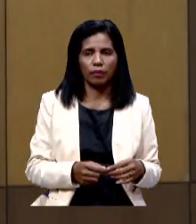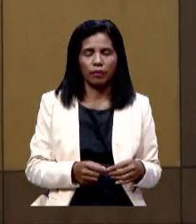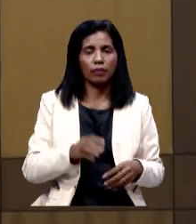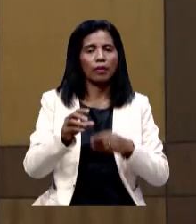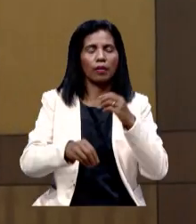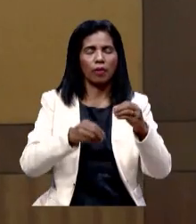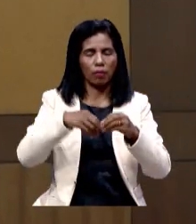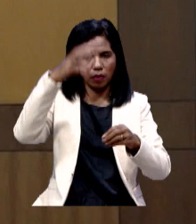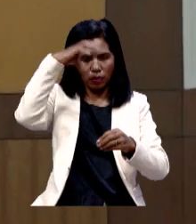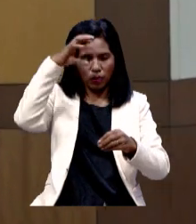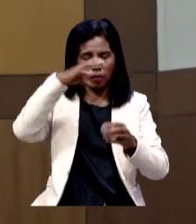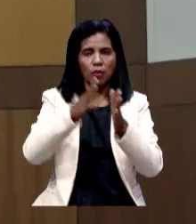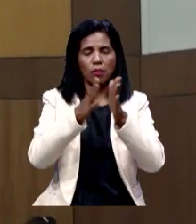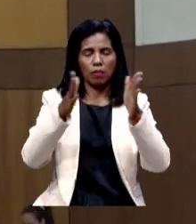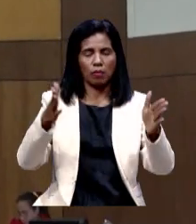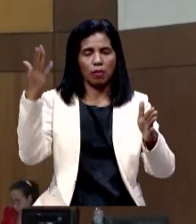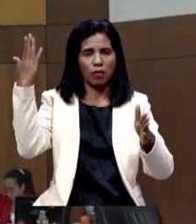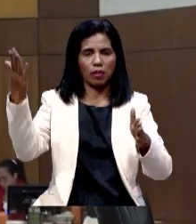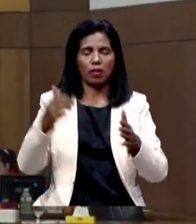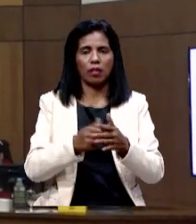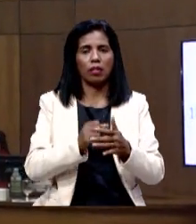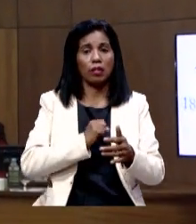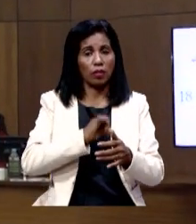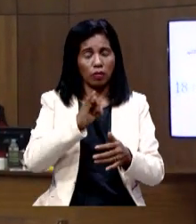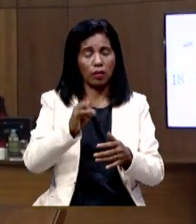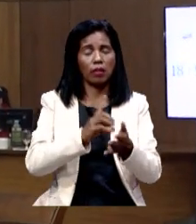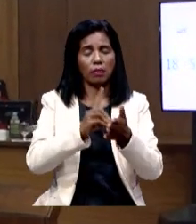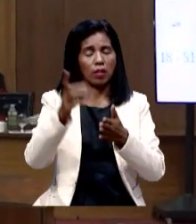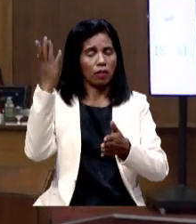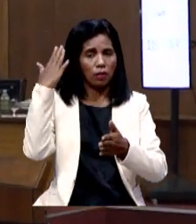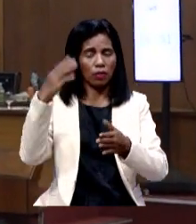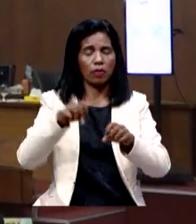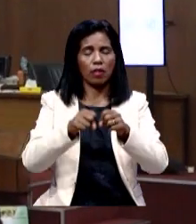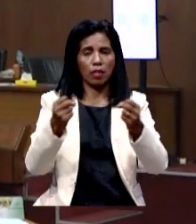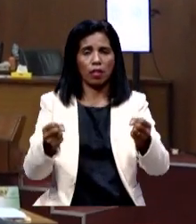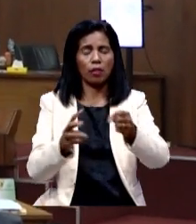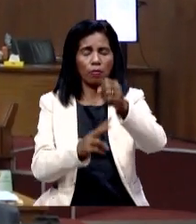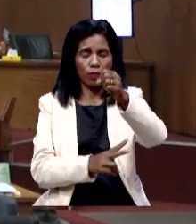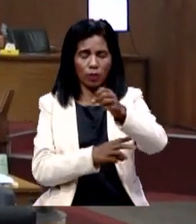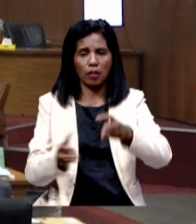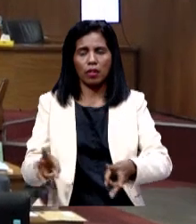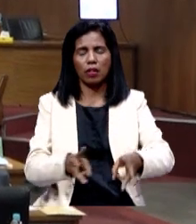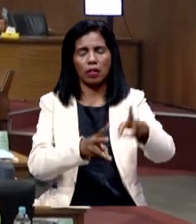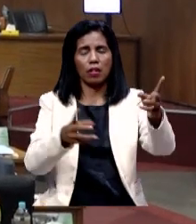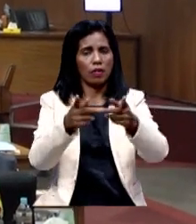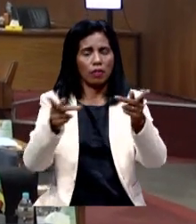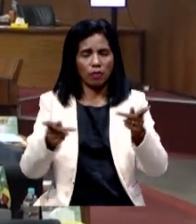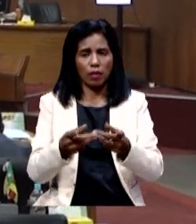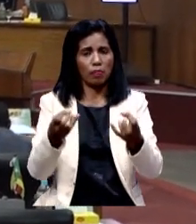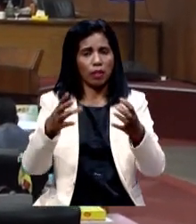Relaciona ho udan bot nebe acontece iha Costa Sul iha semana kotuk hodi estraga ponte estrada na tarno comunidade